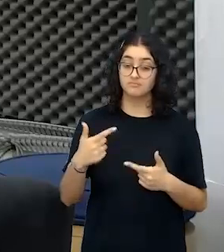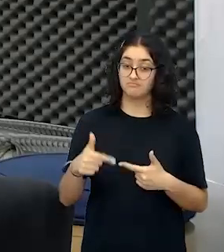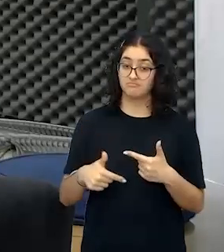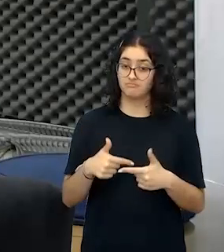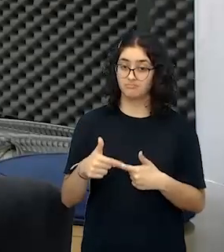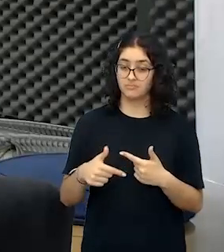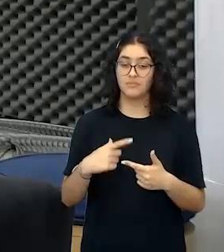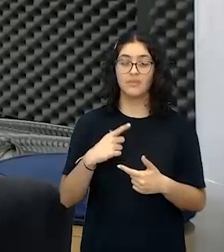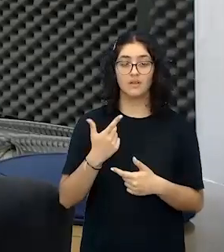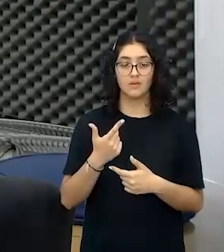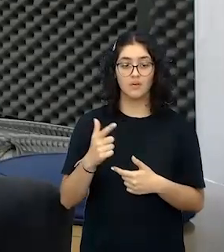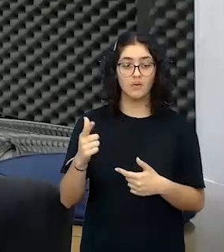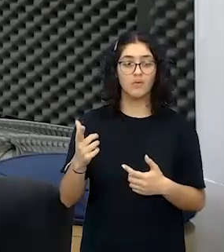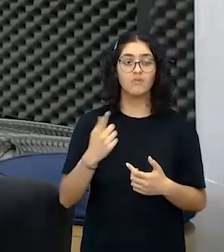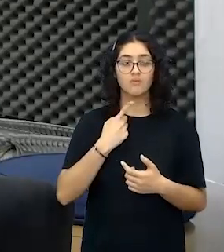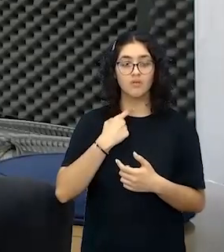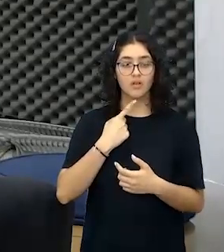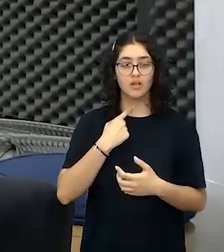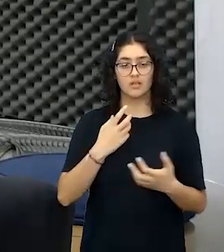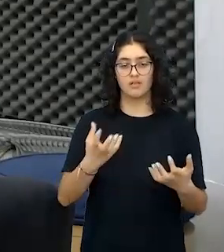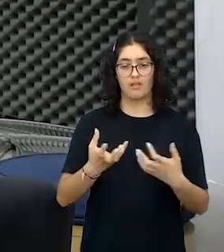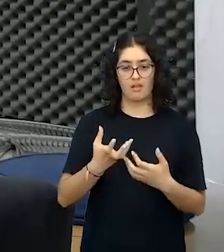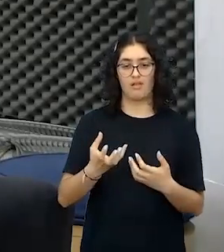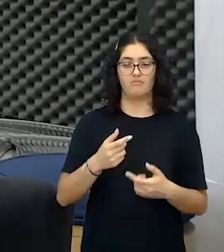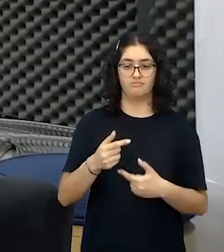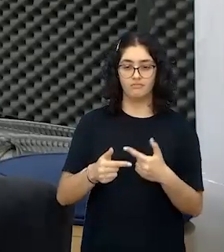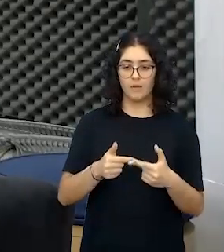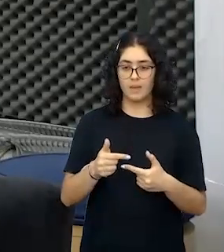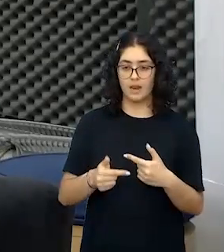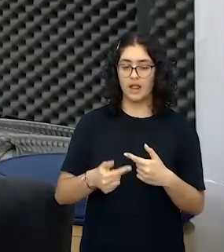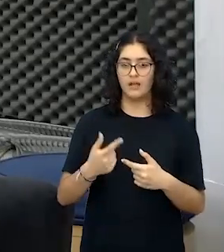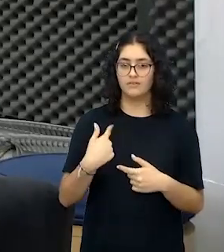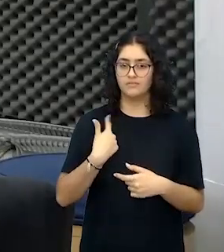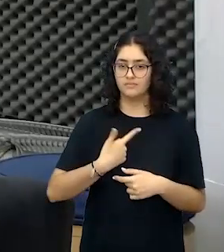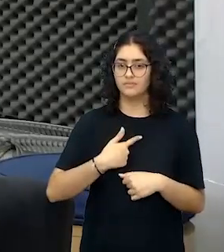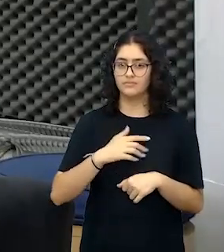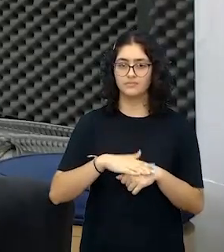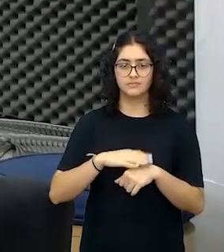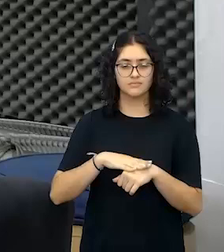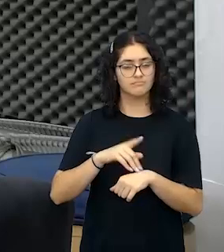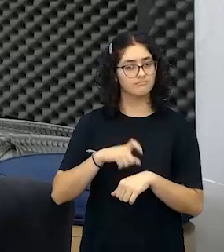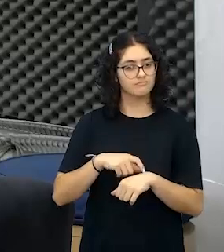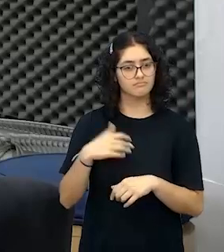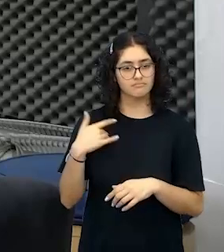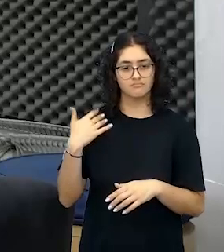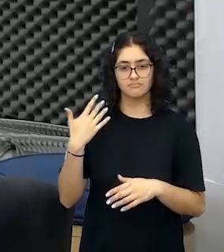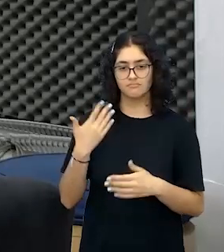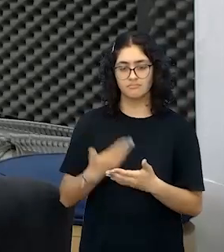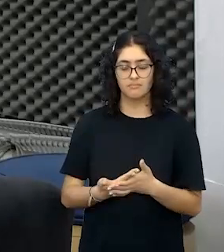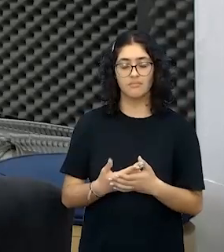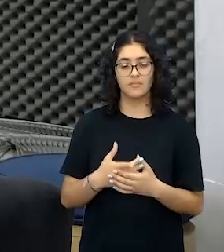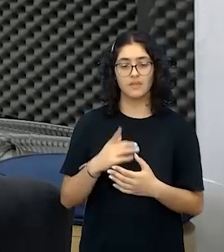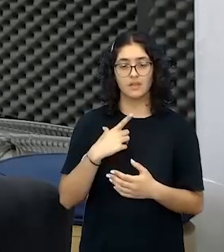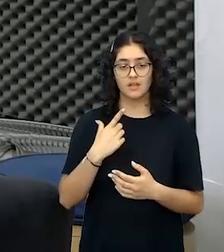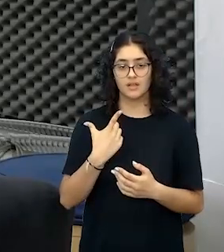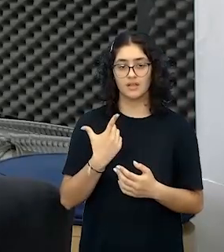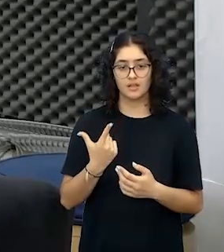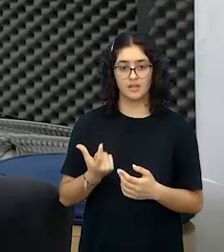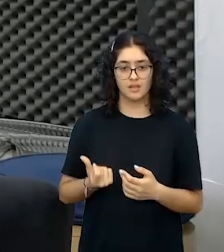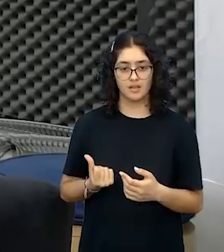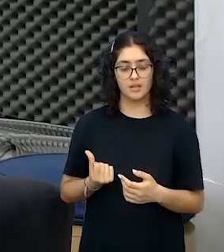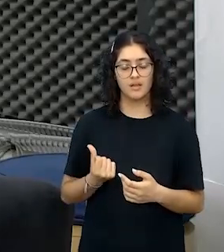há outras que querem trabalhar conosco. E nós estamos fazendo isso ao longo do tempo. Então, nós desenvolvemos essas 16 trilhas